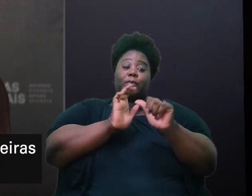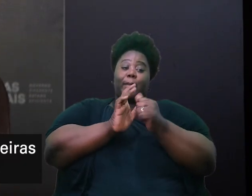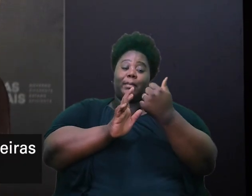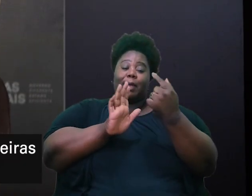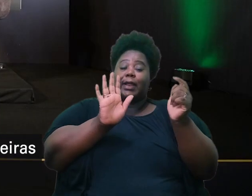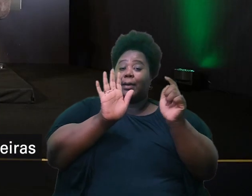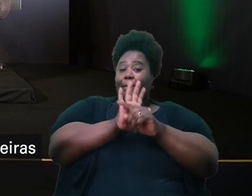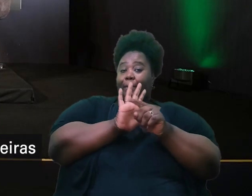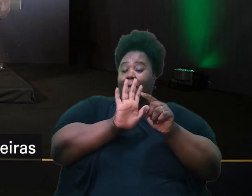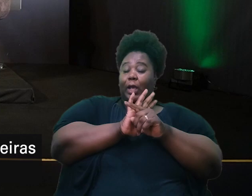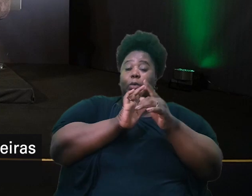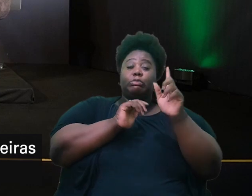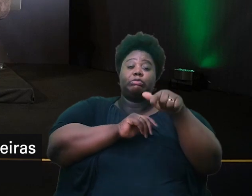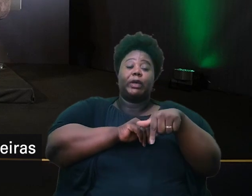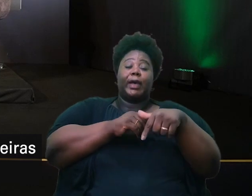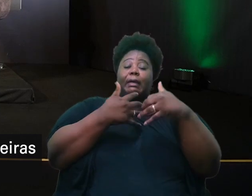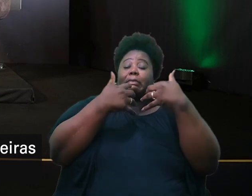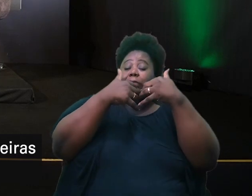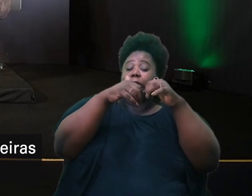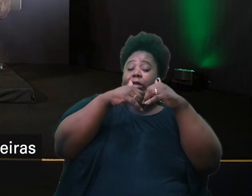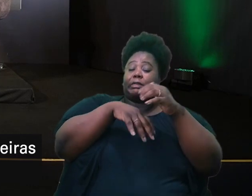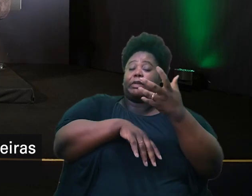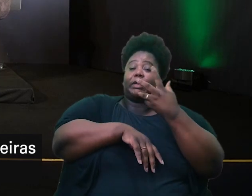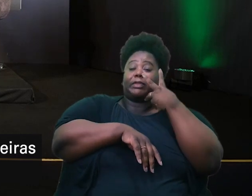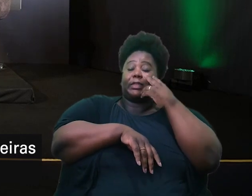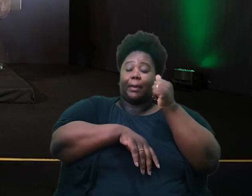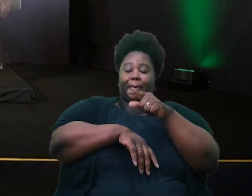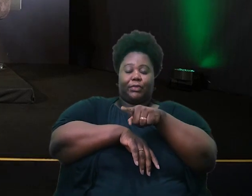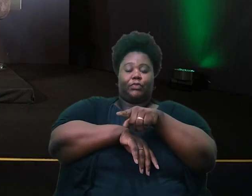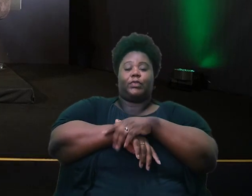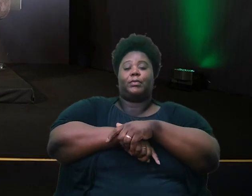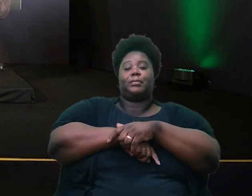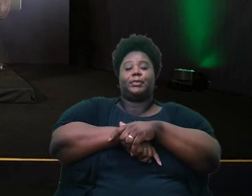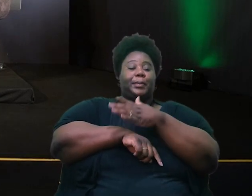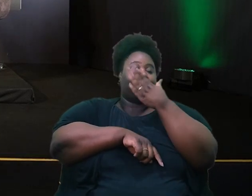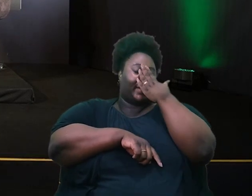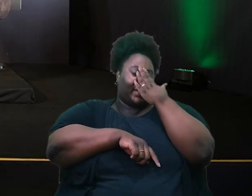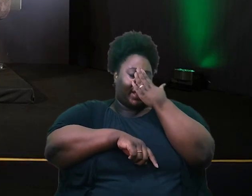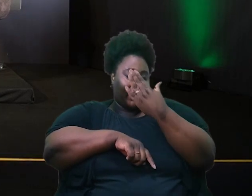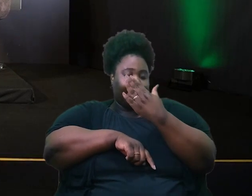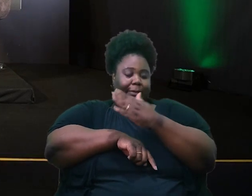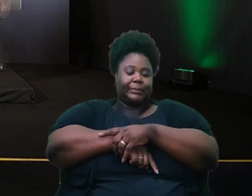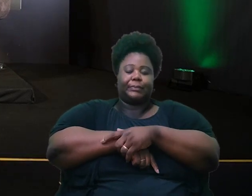primeiras reflexões assim para te ouvir. Obrigado.